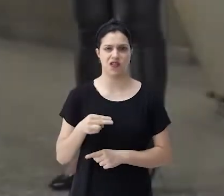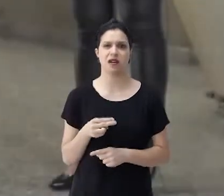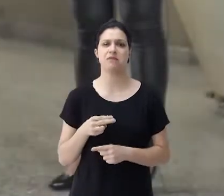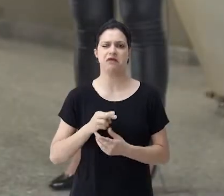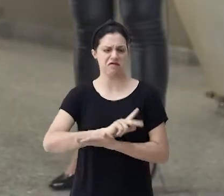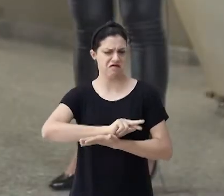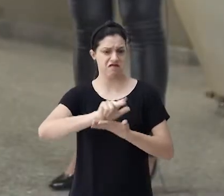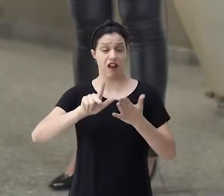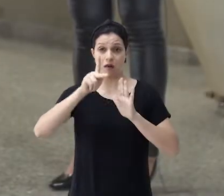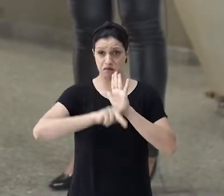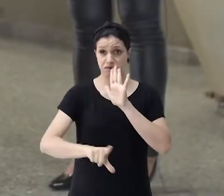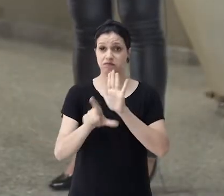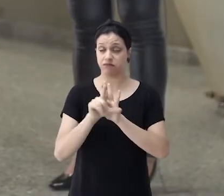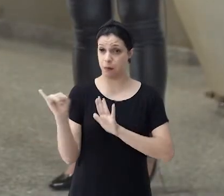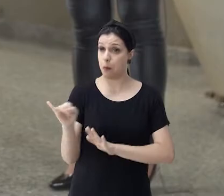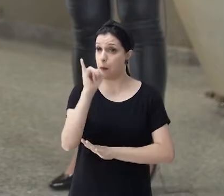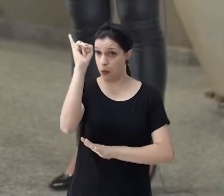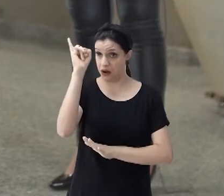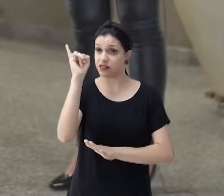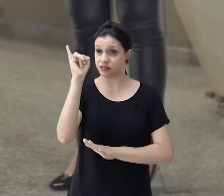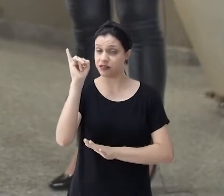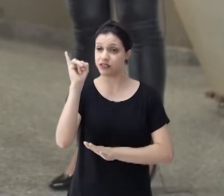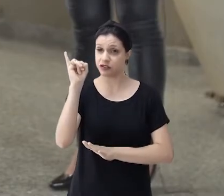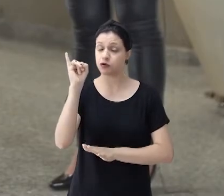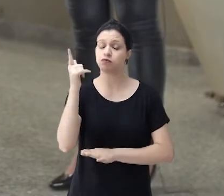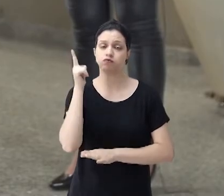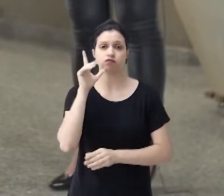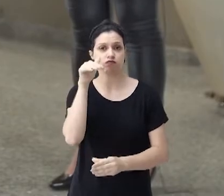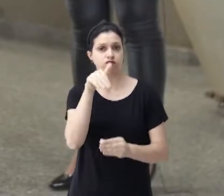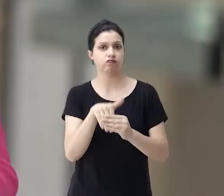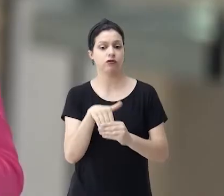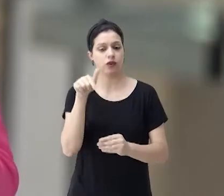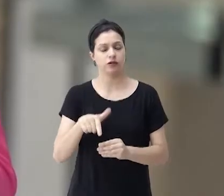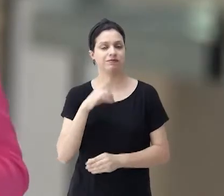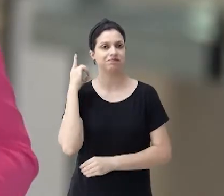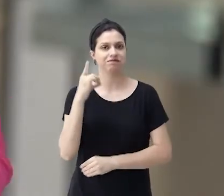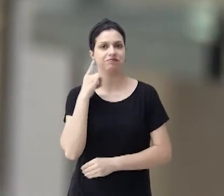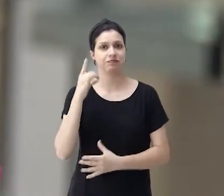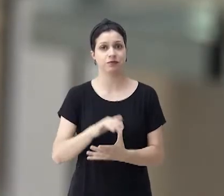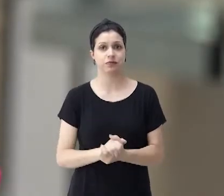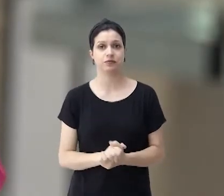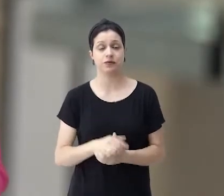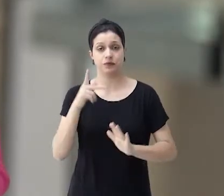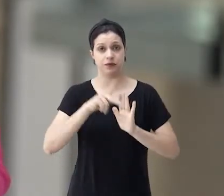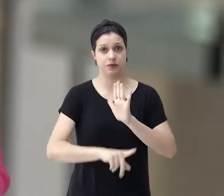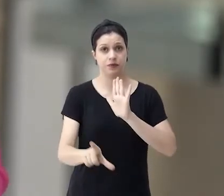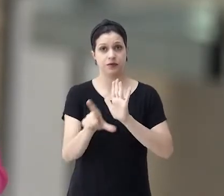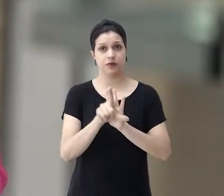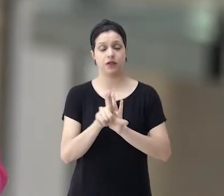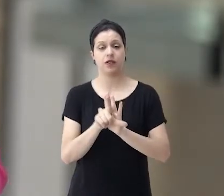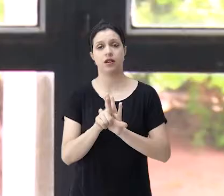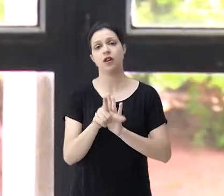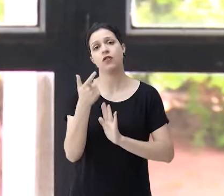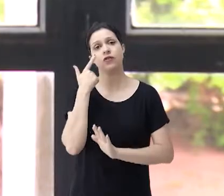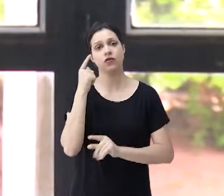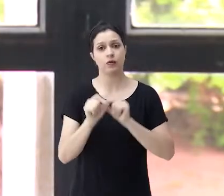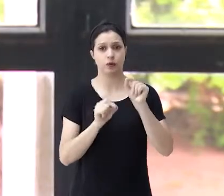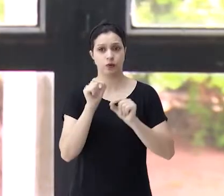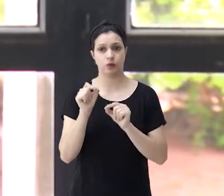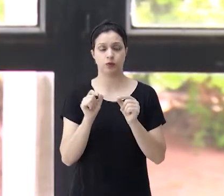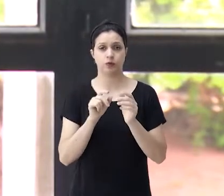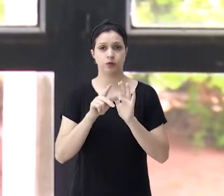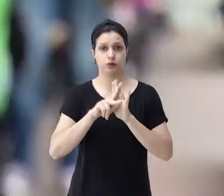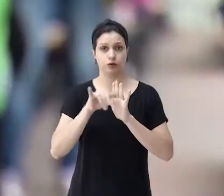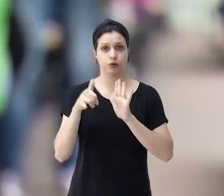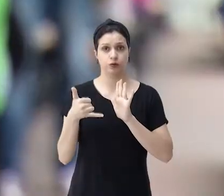Ainda em novembro, muitos projetos importantes para a população foram votados pelos parlamentares. Projeto de